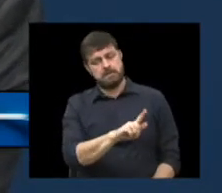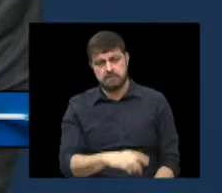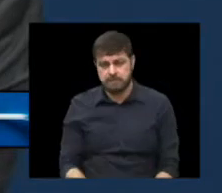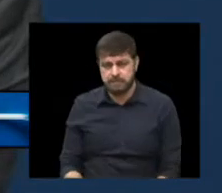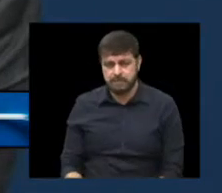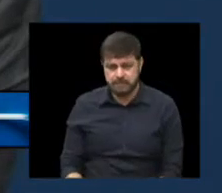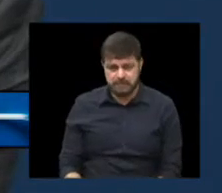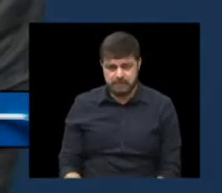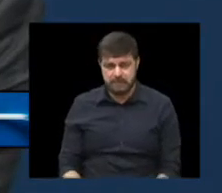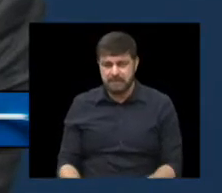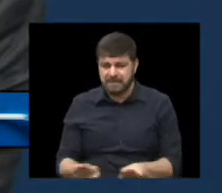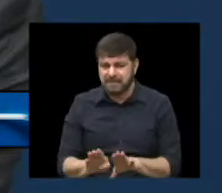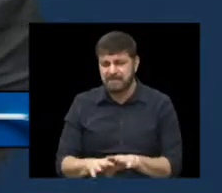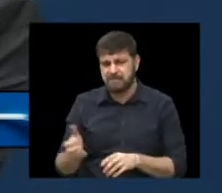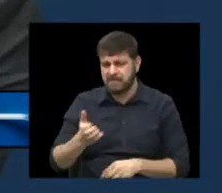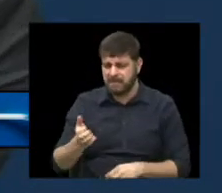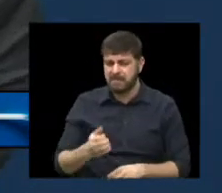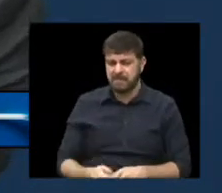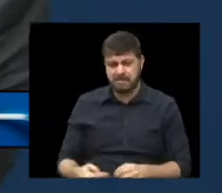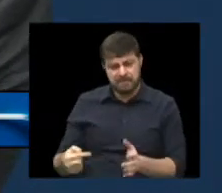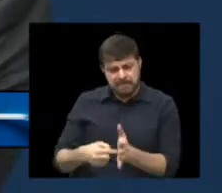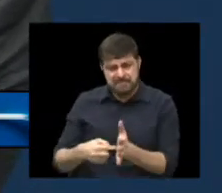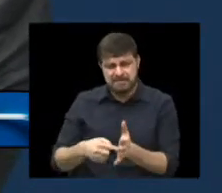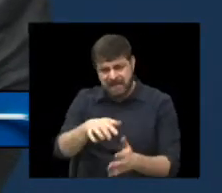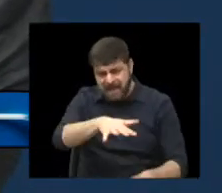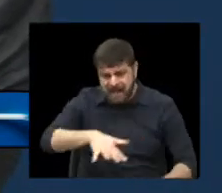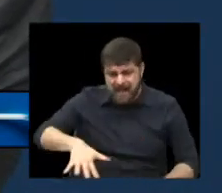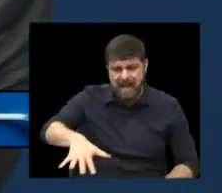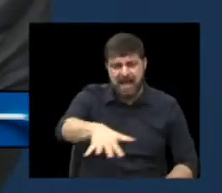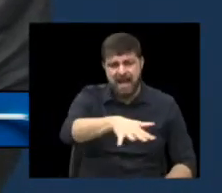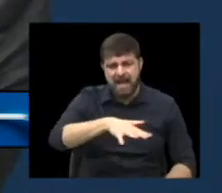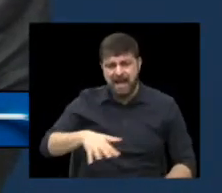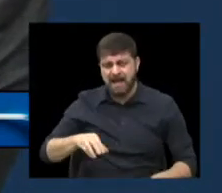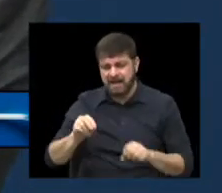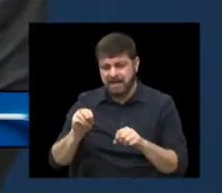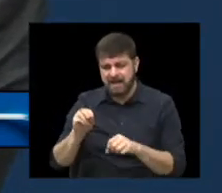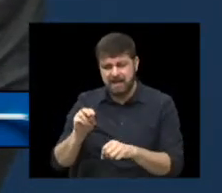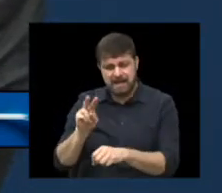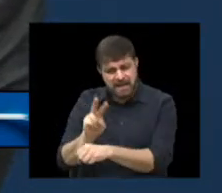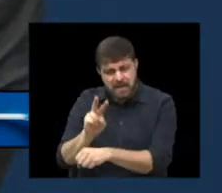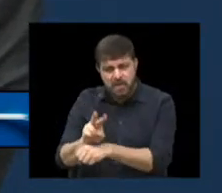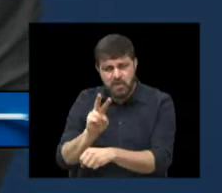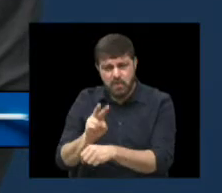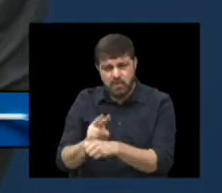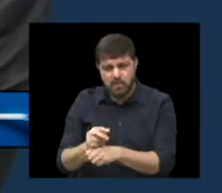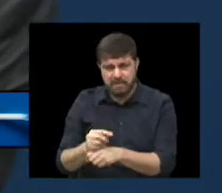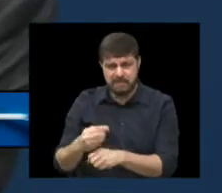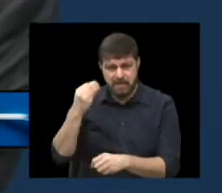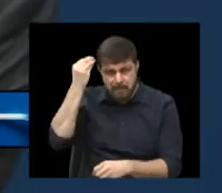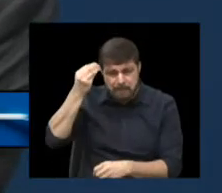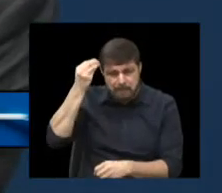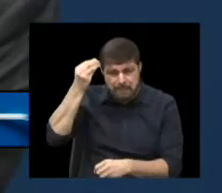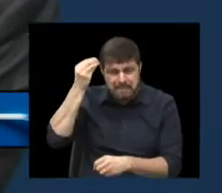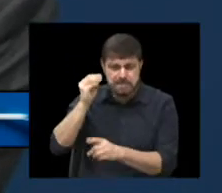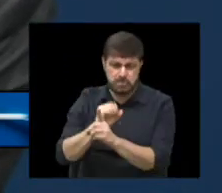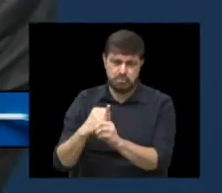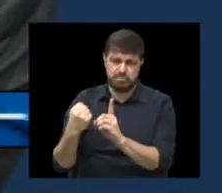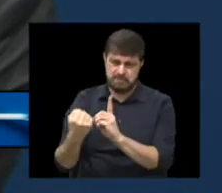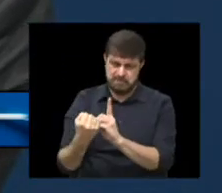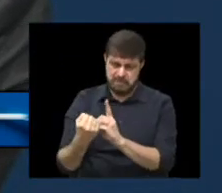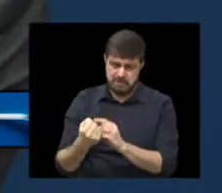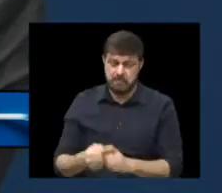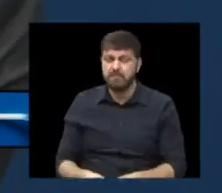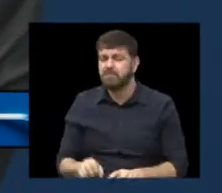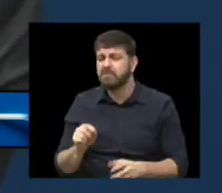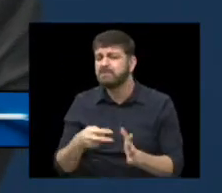também do desmonte que está sendo feito da nossa rede de atenção psicossocial. A rede de atenção psicossocial é a rede de saúde,